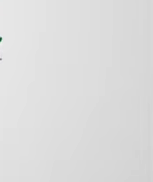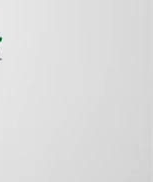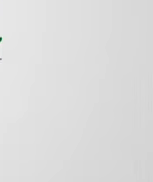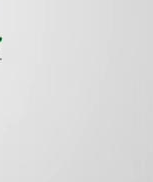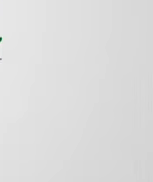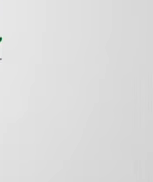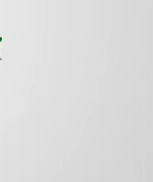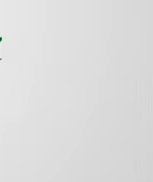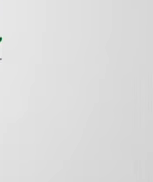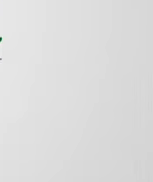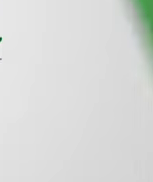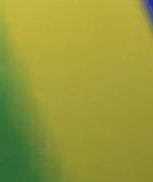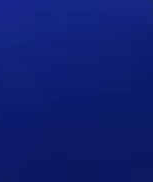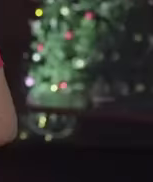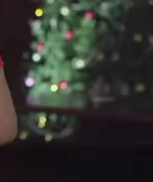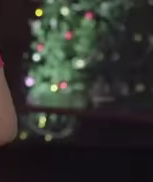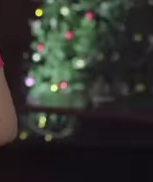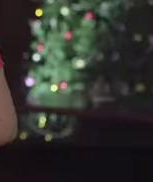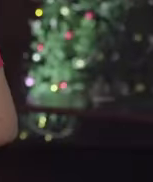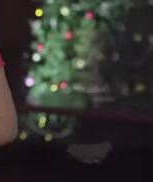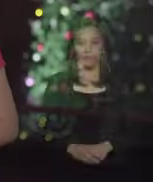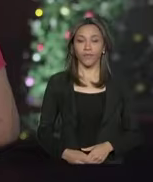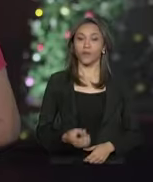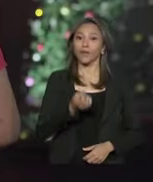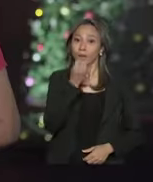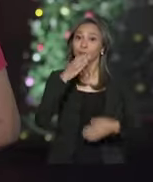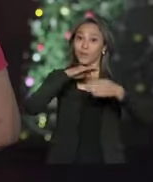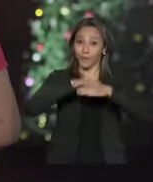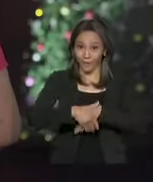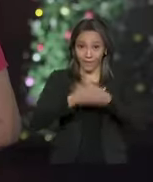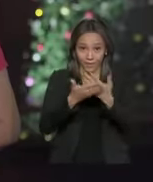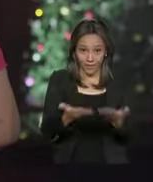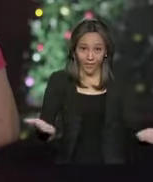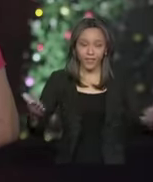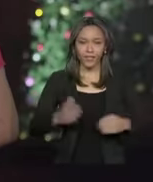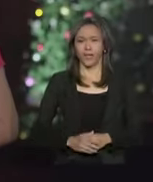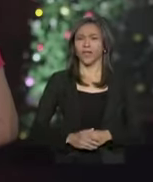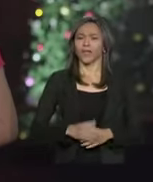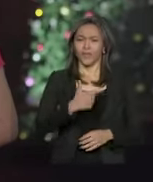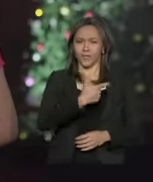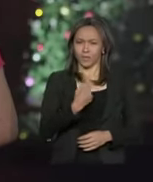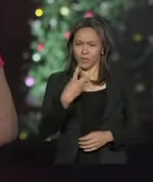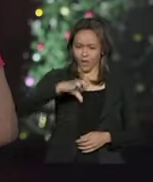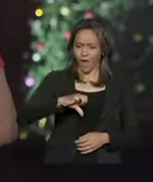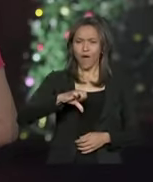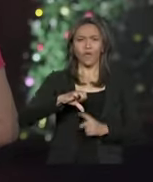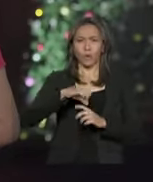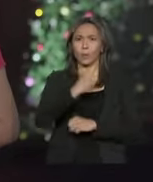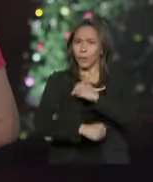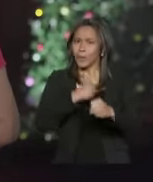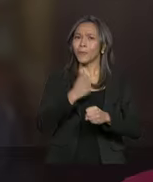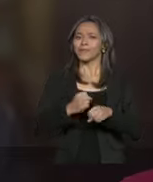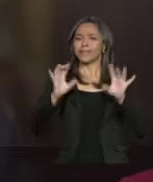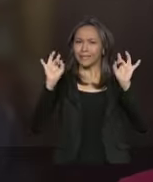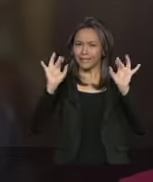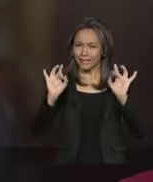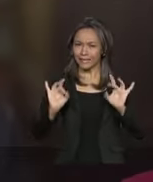já inflacionado boa noite 2009 foi um ano muito especial